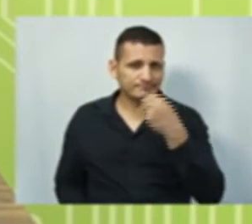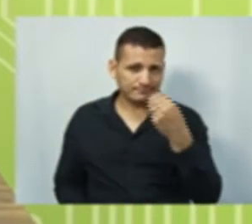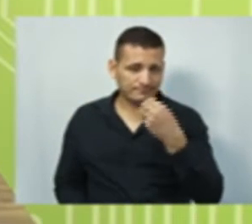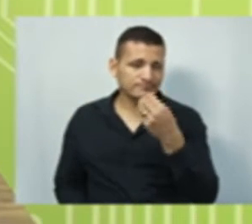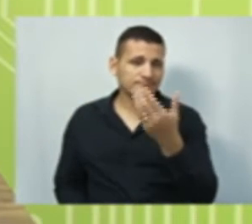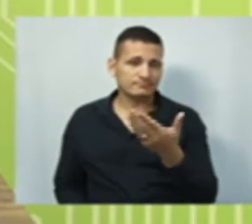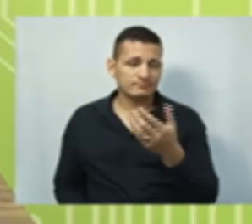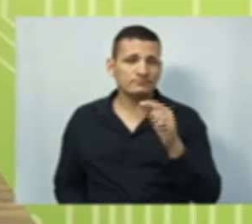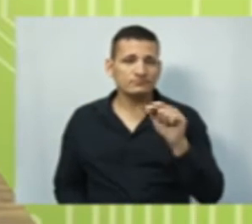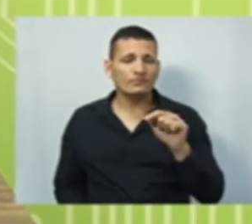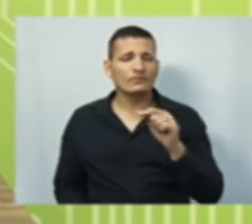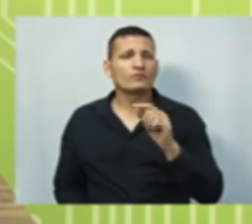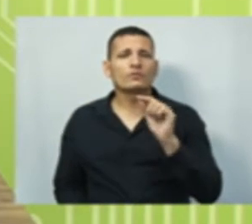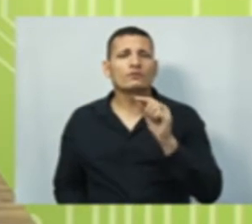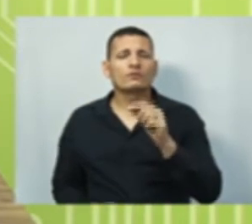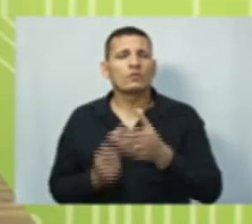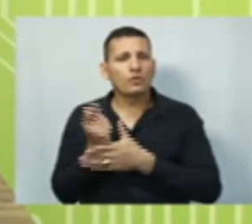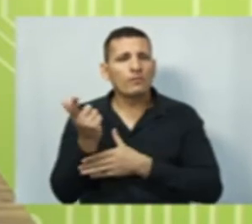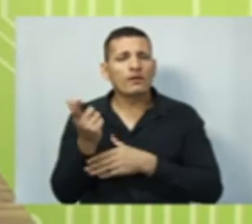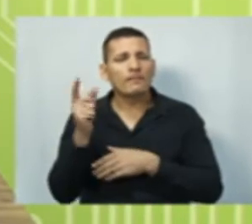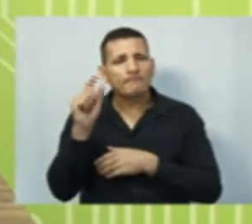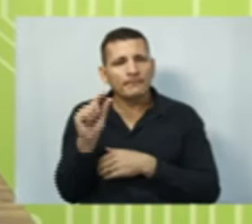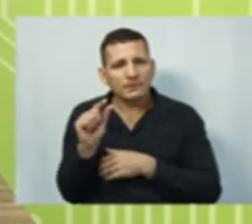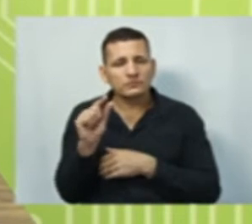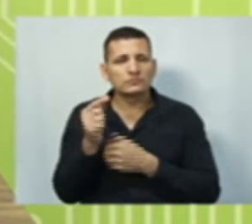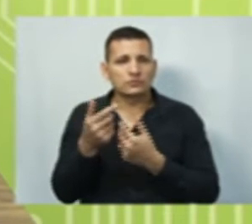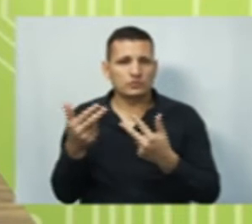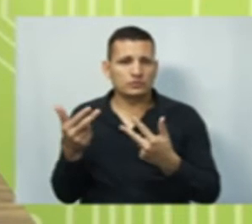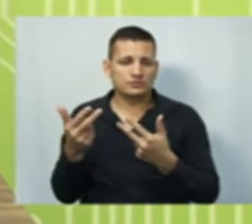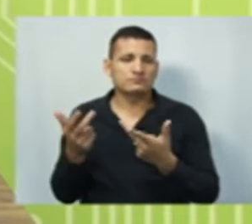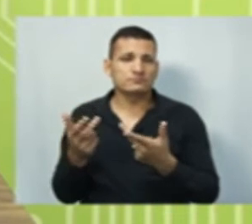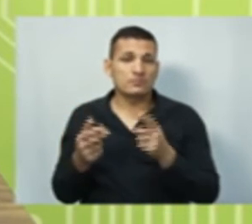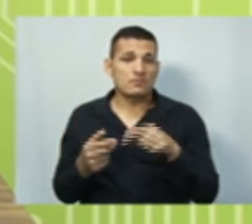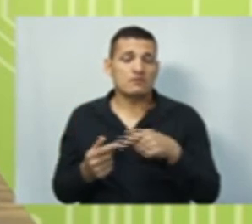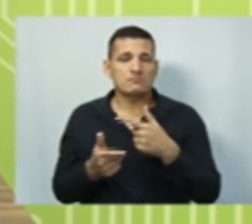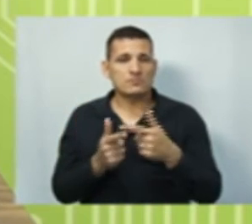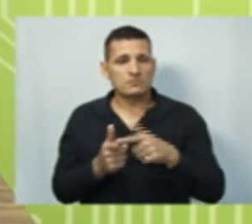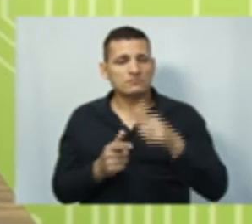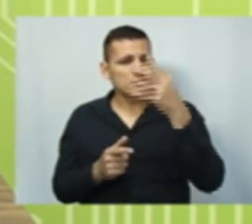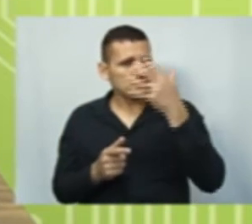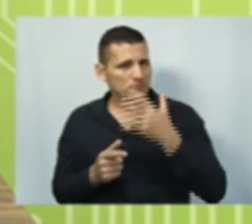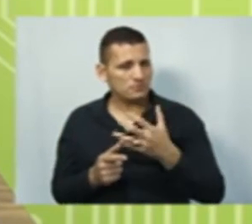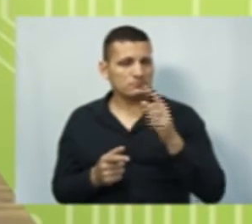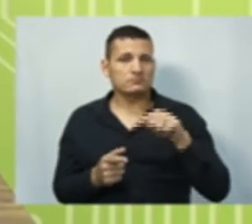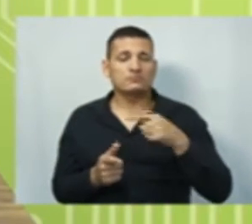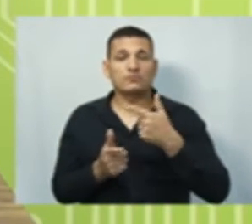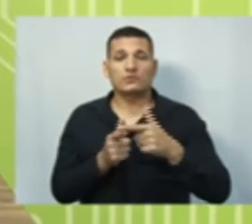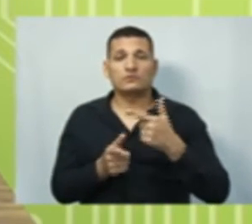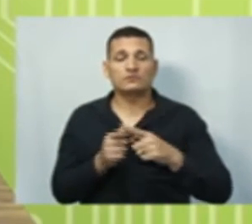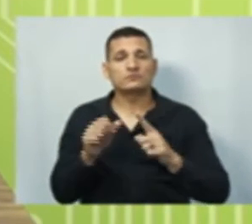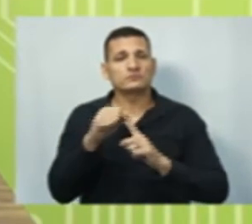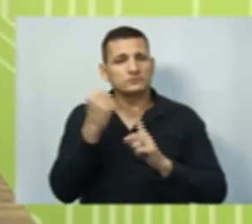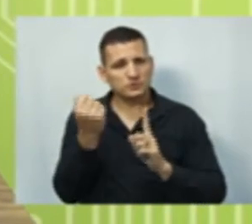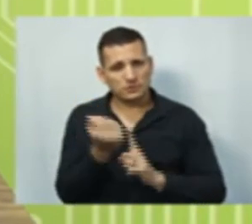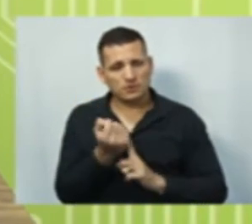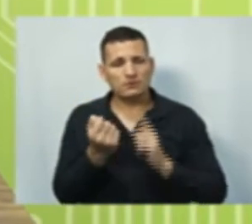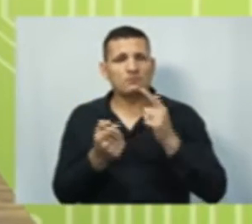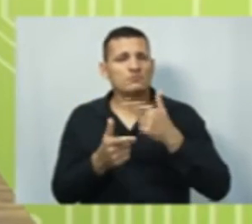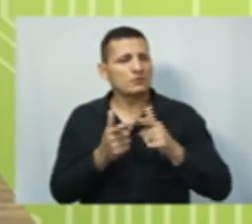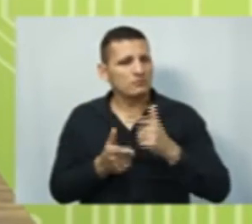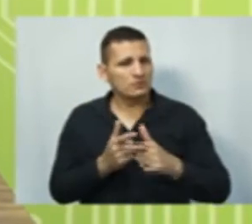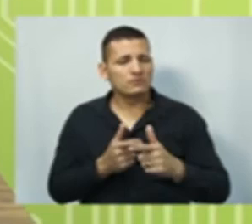faz com que a gente leve menos bens para casa. Isso é um problema muito sério, é um problema social, é um problema político, é um